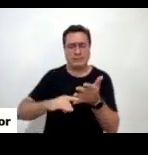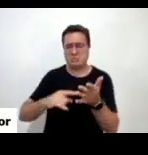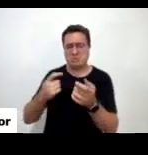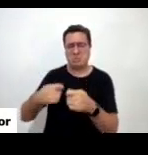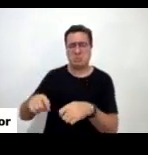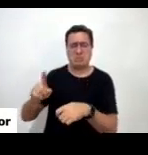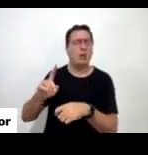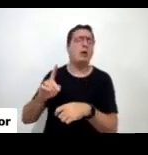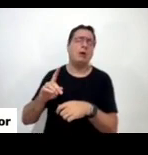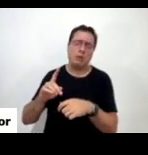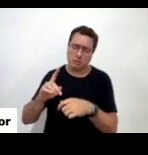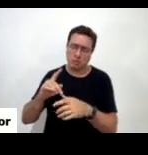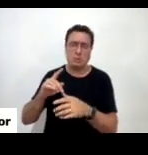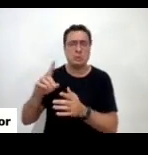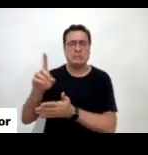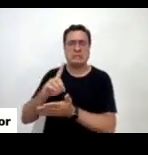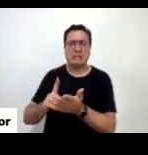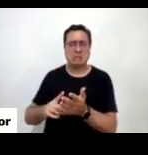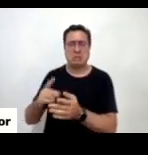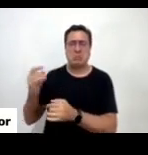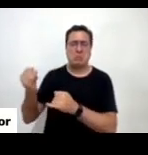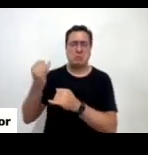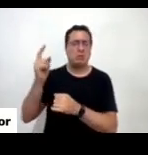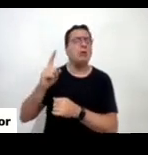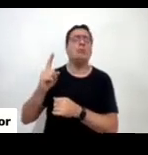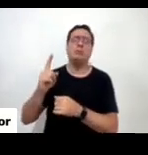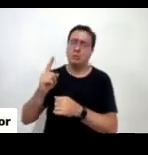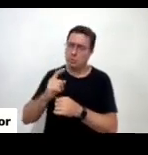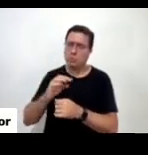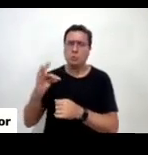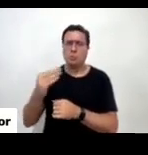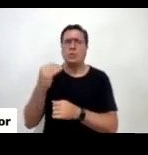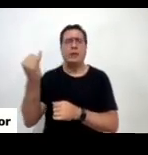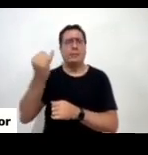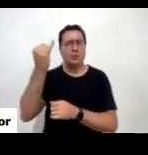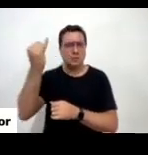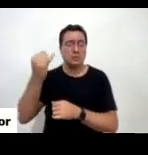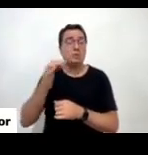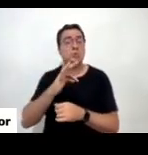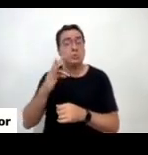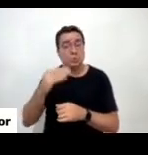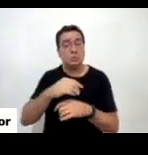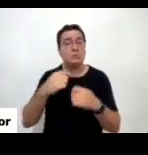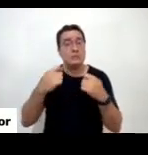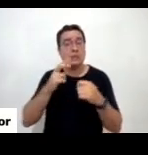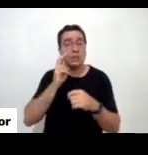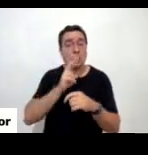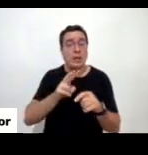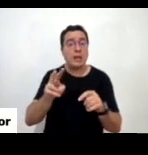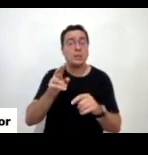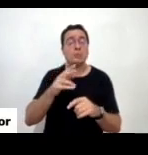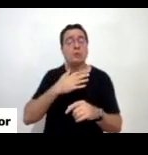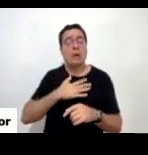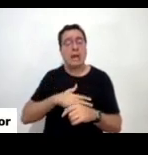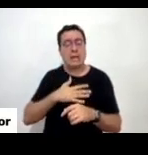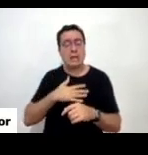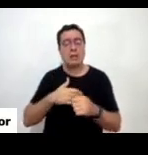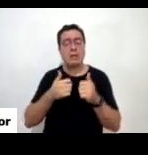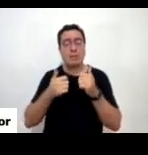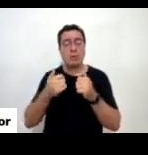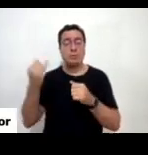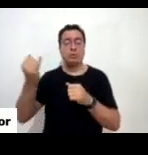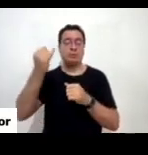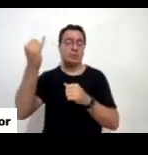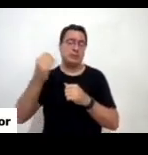não diminuindo um design nunca. Tudo é muito importante, tudo deve ser olhado com muito carinho, com muita